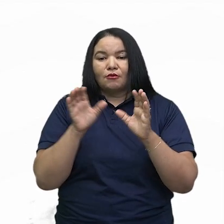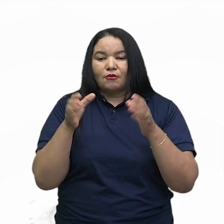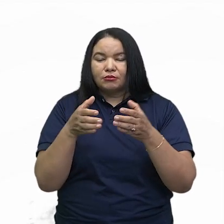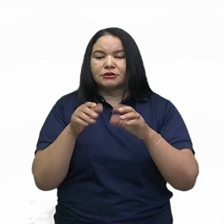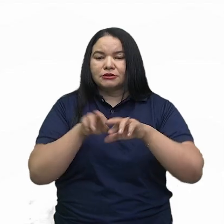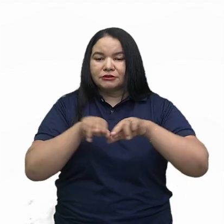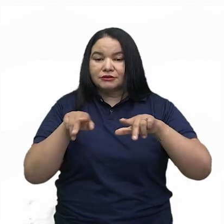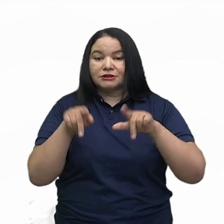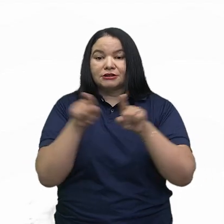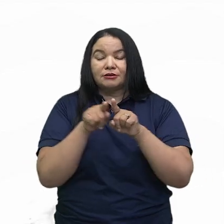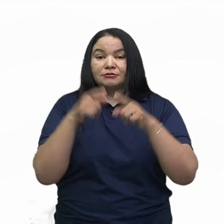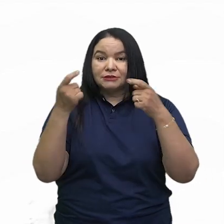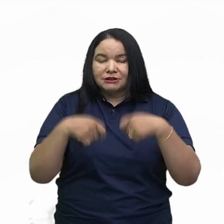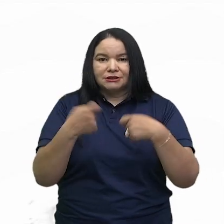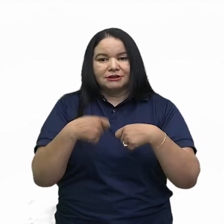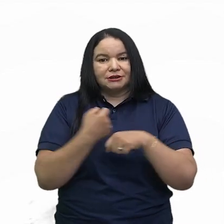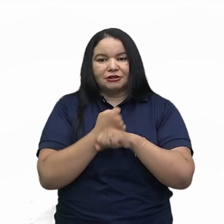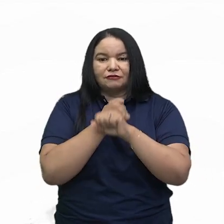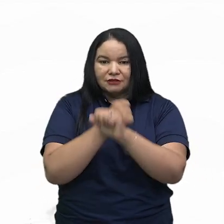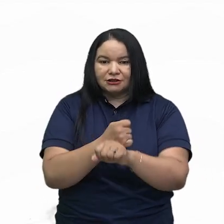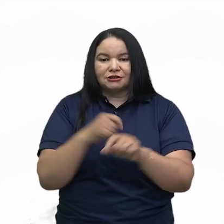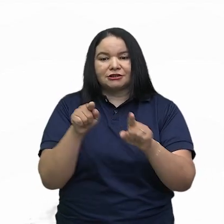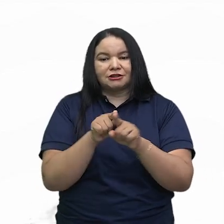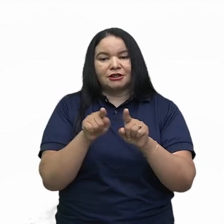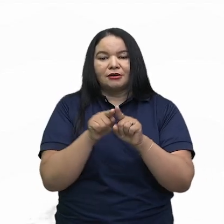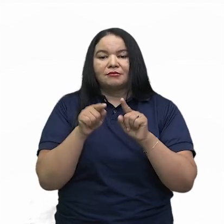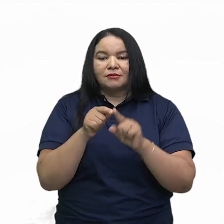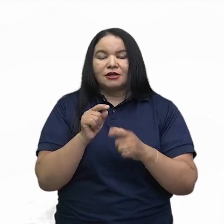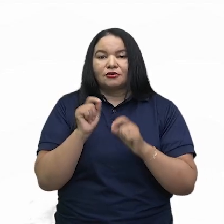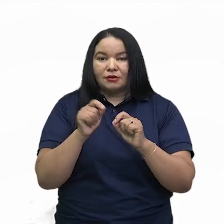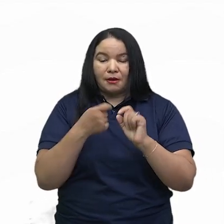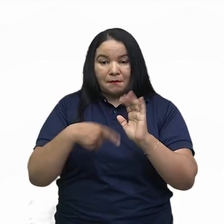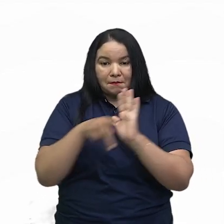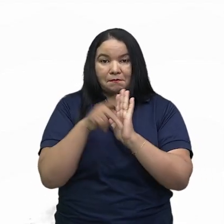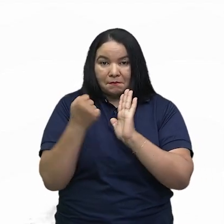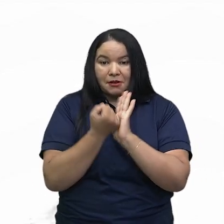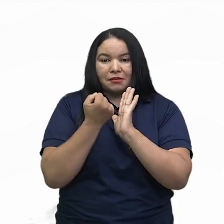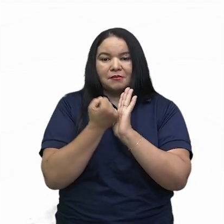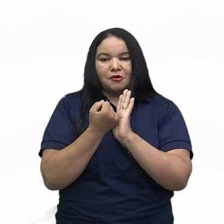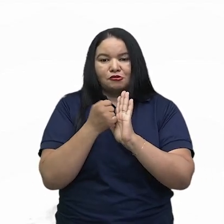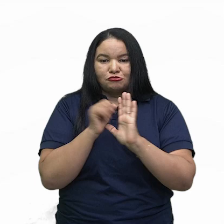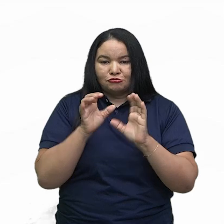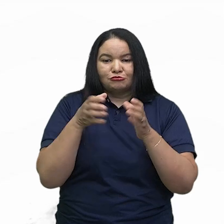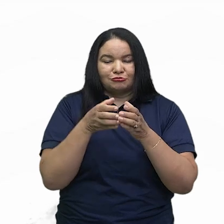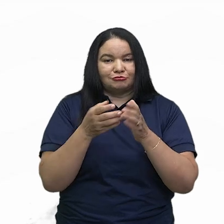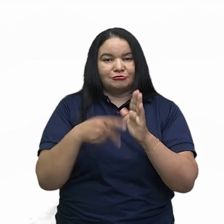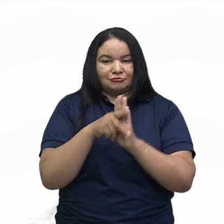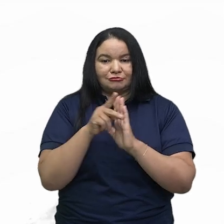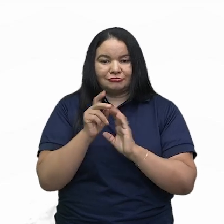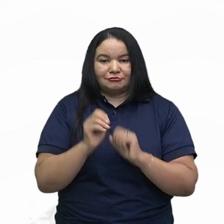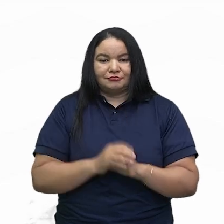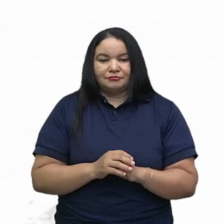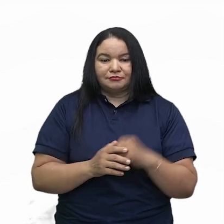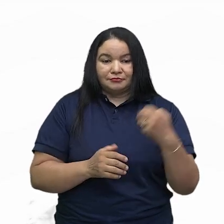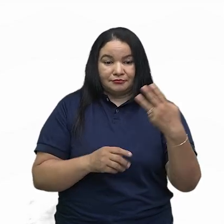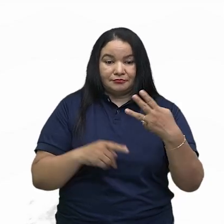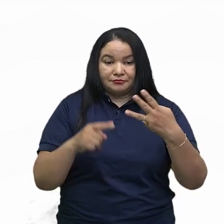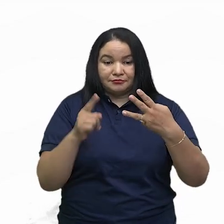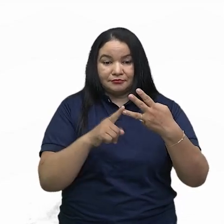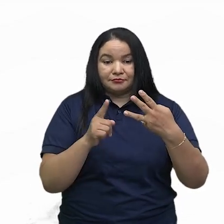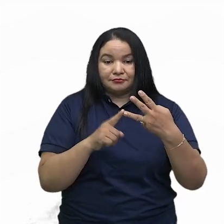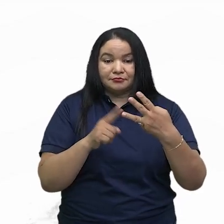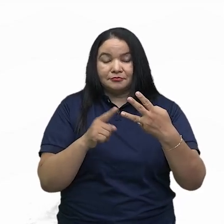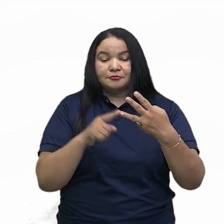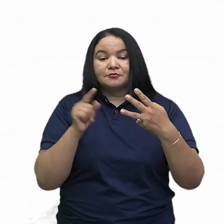ter ali grupos, comunidades, que devem ser defendidas também como uma questão do patrimônio de grupos